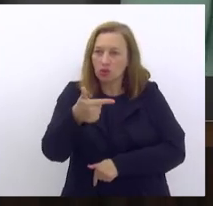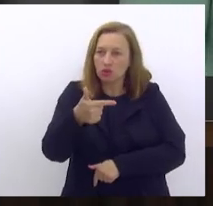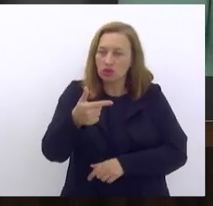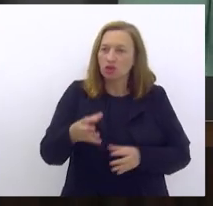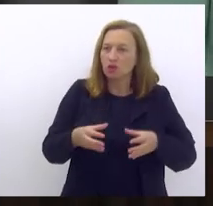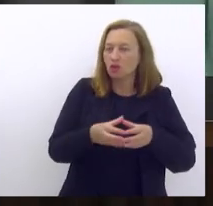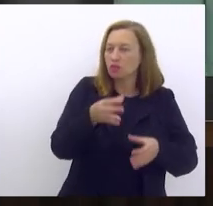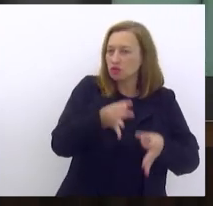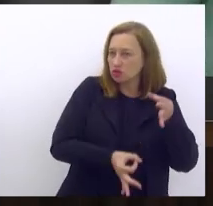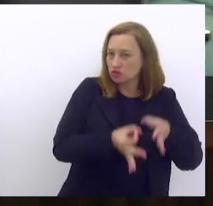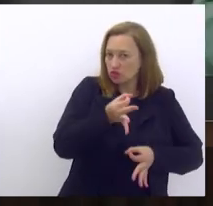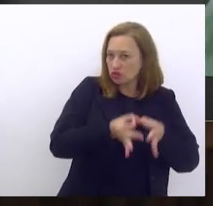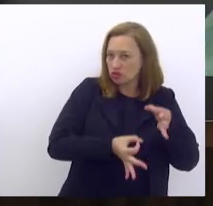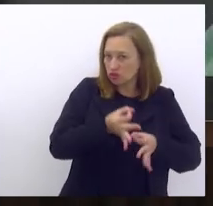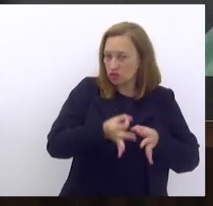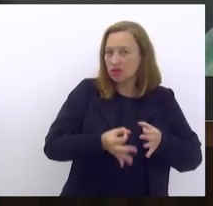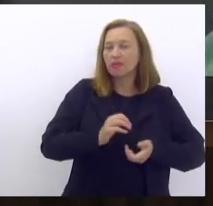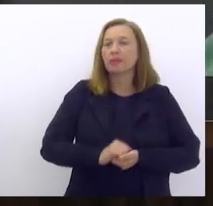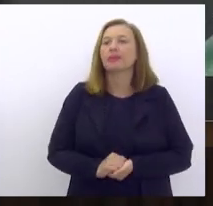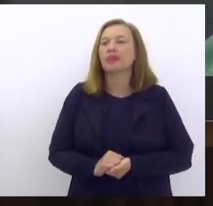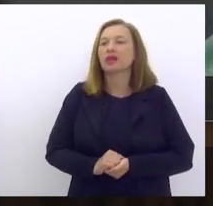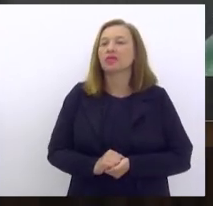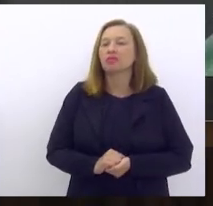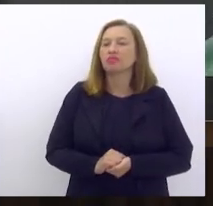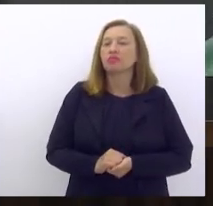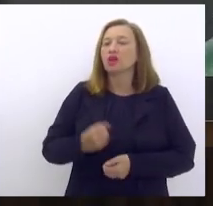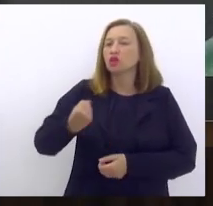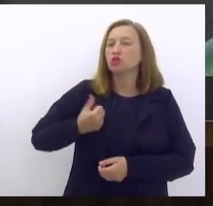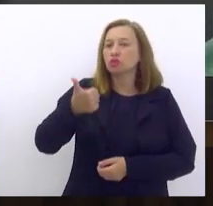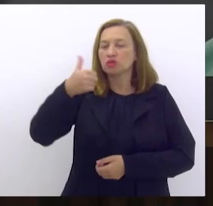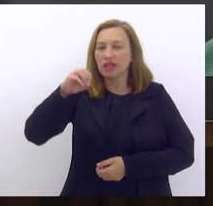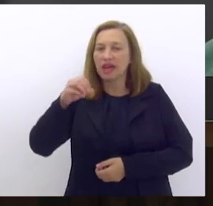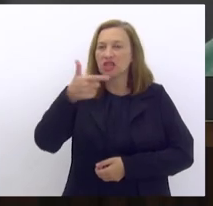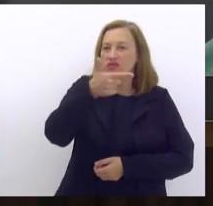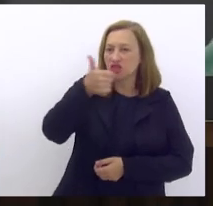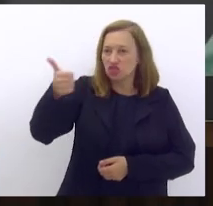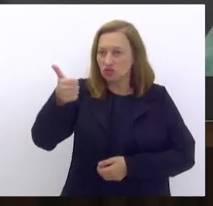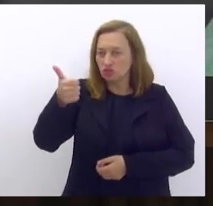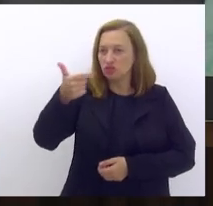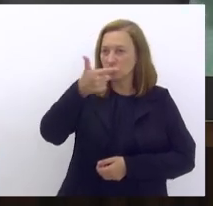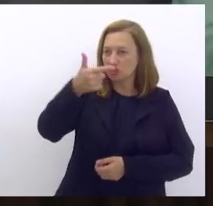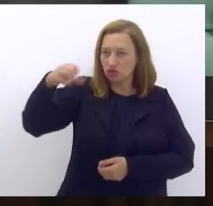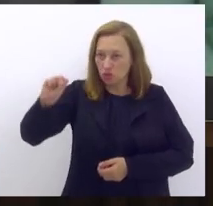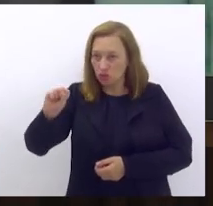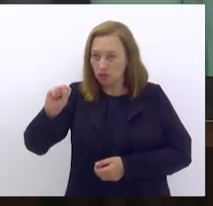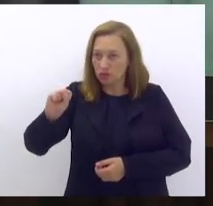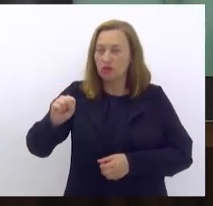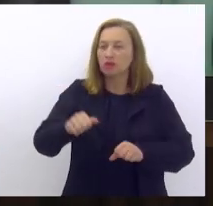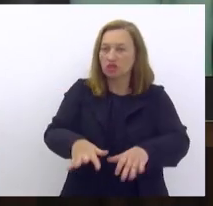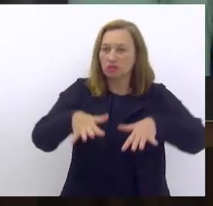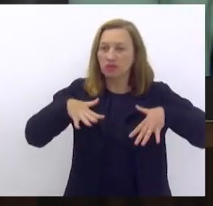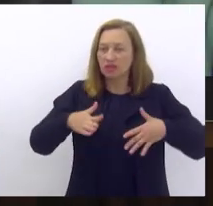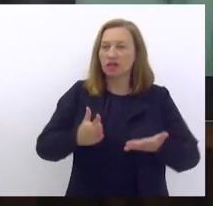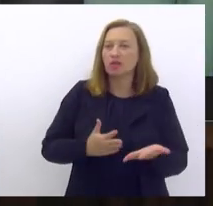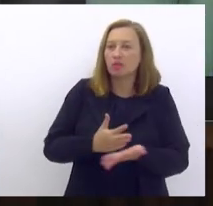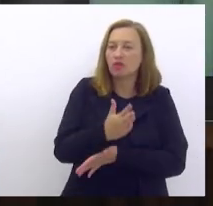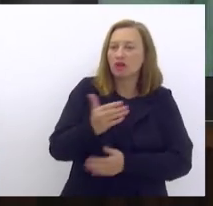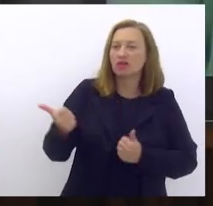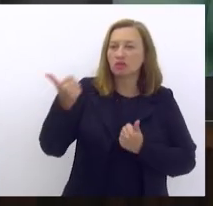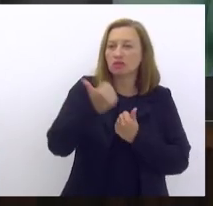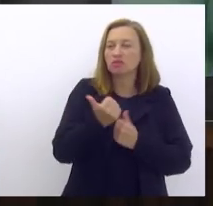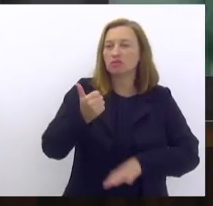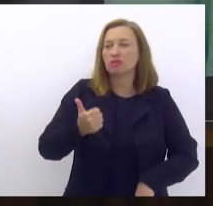Comissão de Constituição e Justiça, número 10, 21 e 28. De plenário favorável, com a